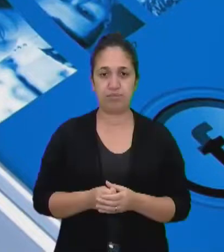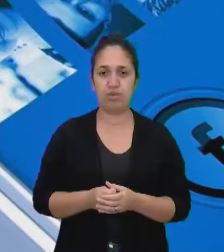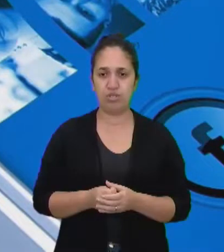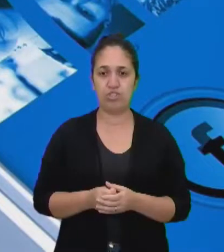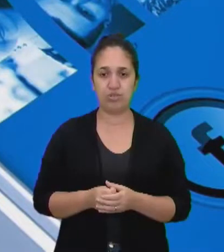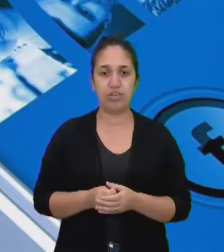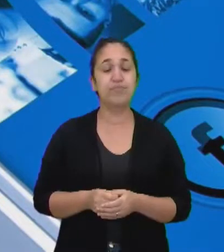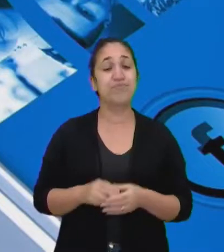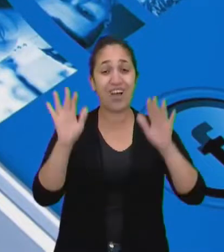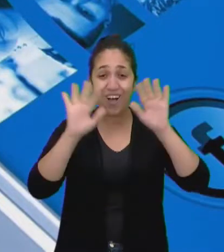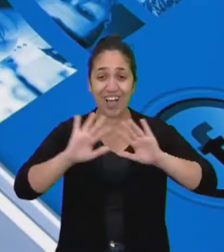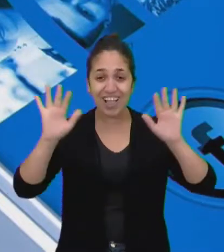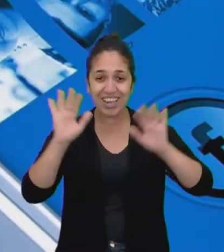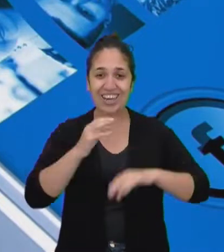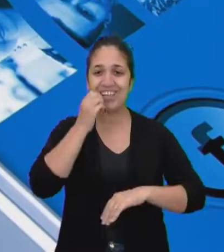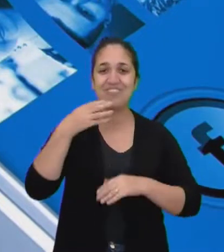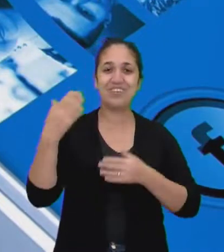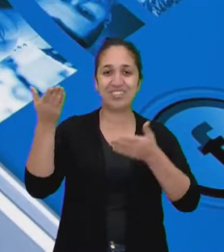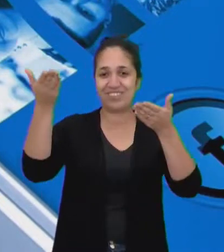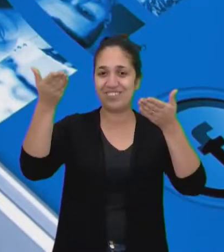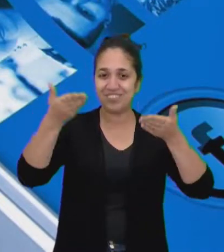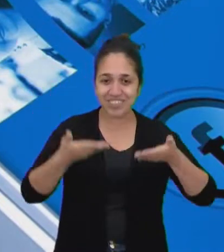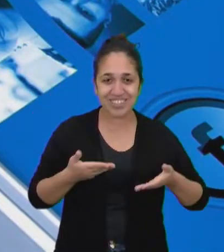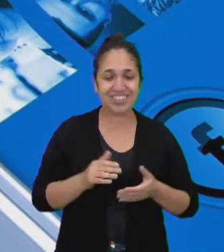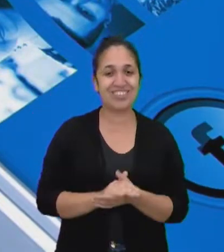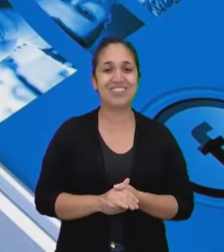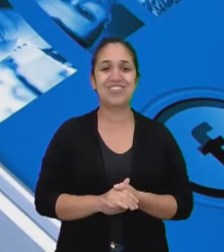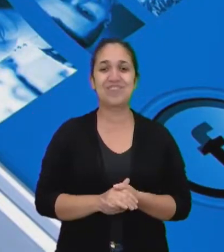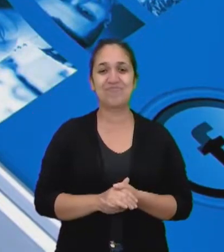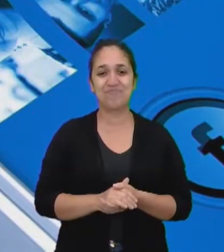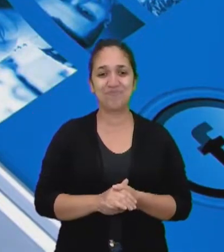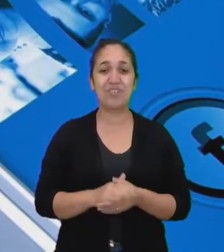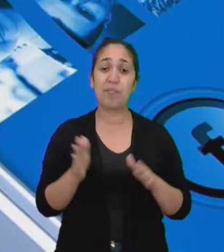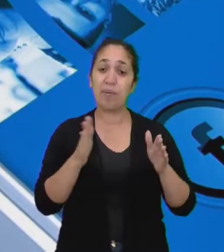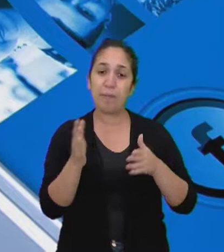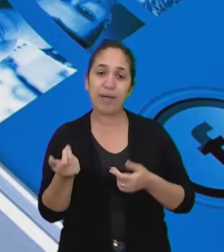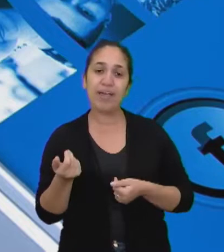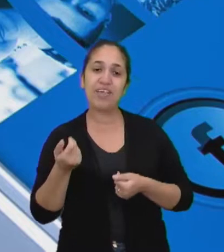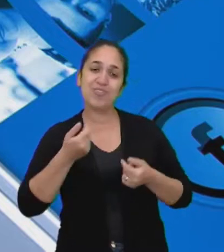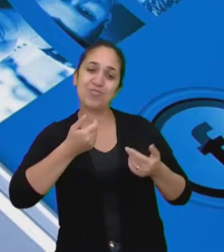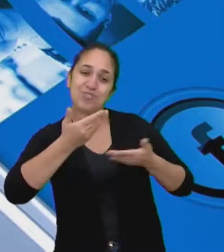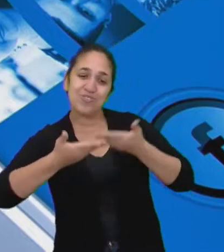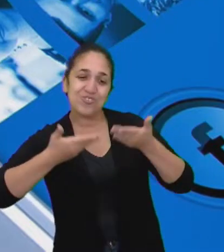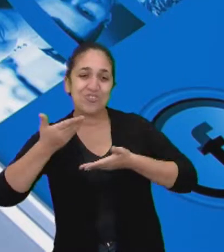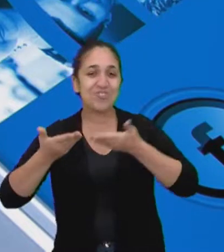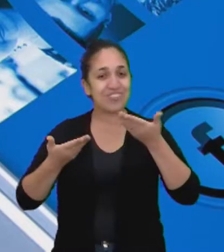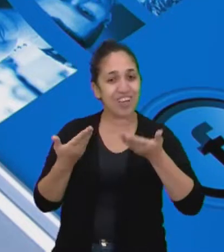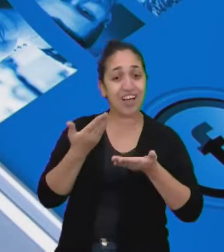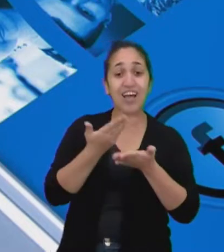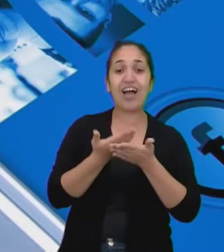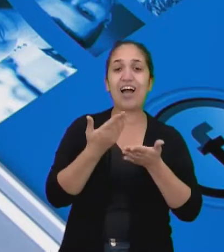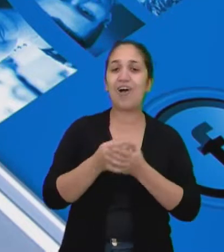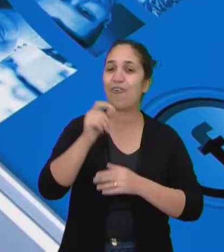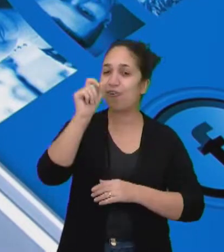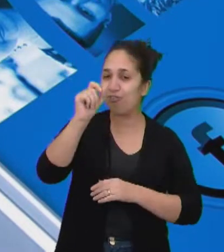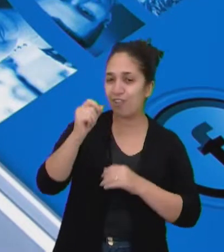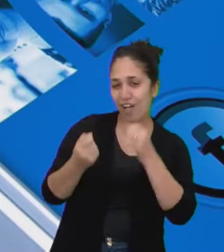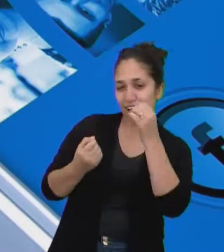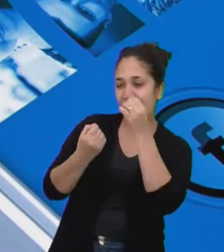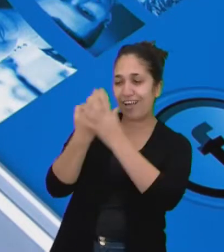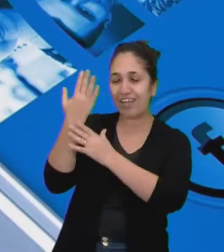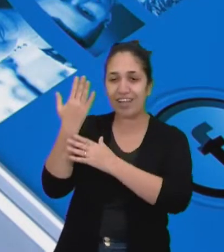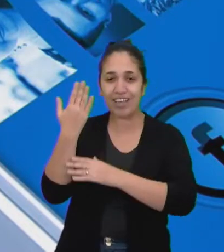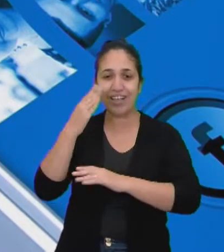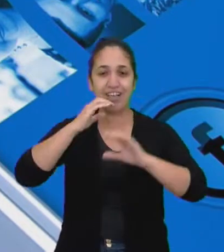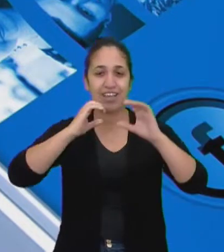Olá, turma! Sejam todos bem-vindos a mais um momento de troca, a mais uma aula de criação e